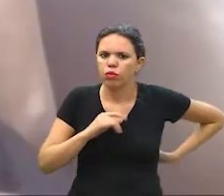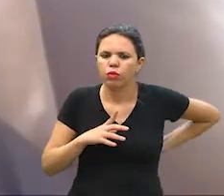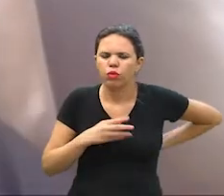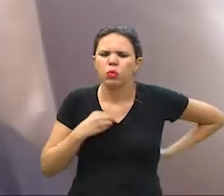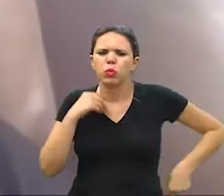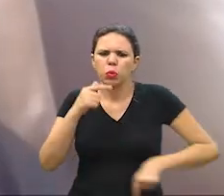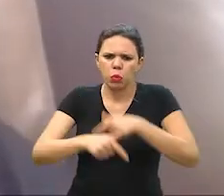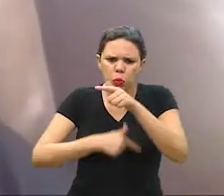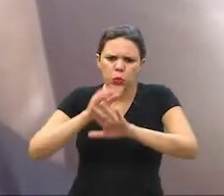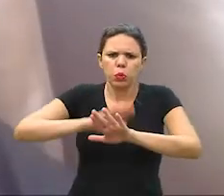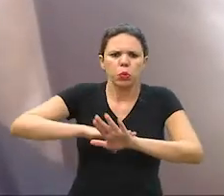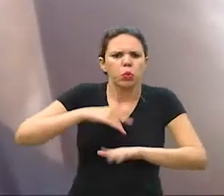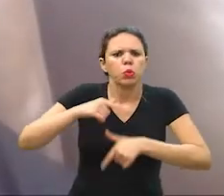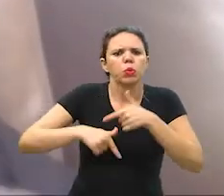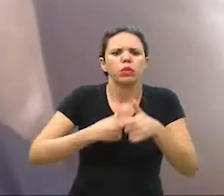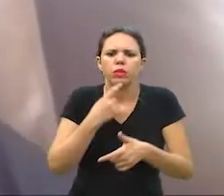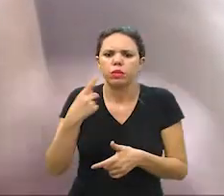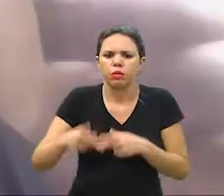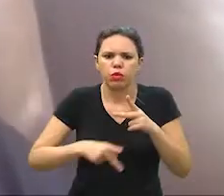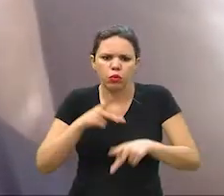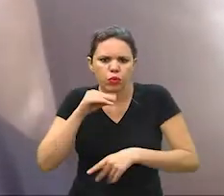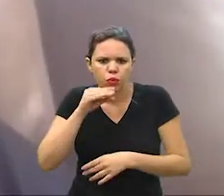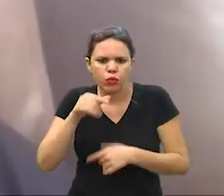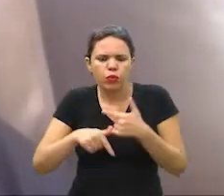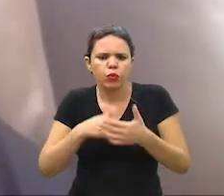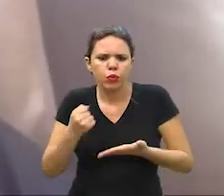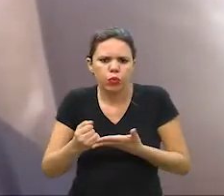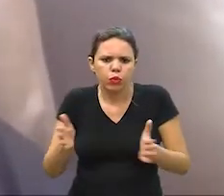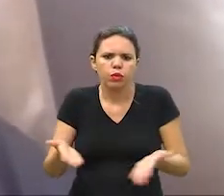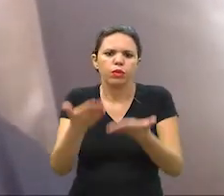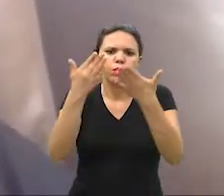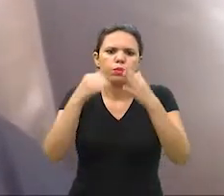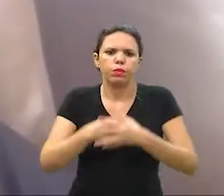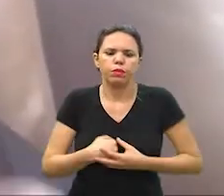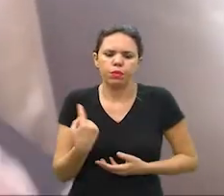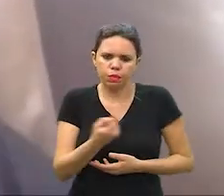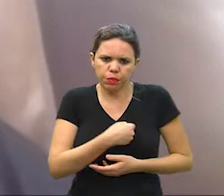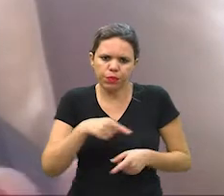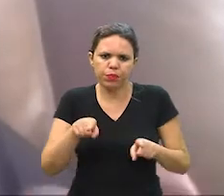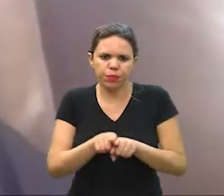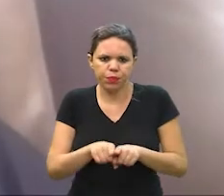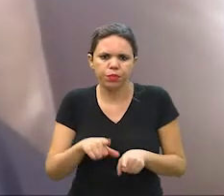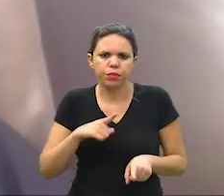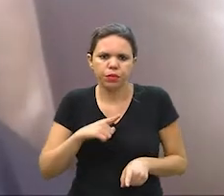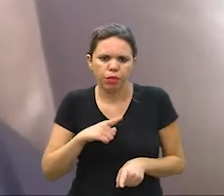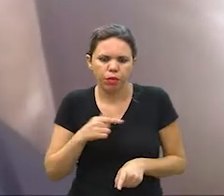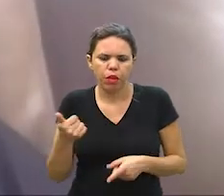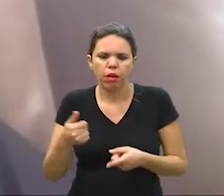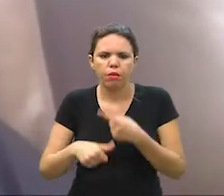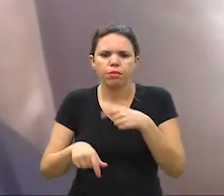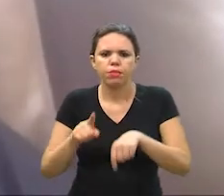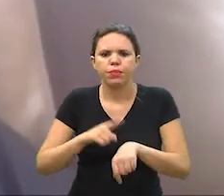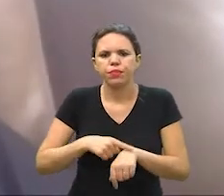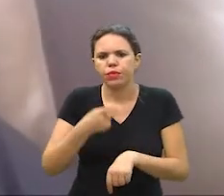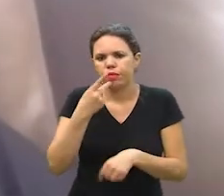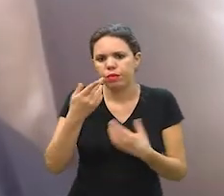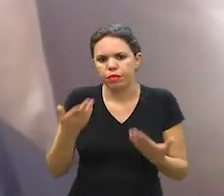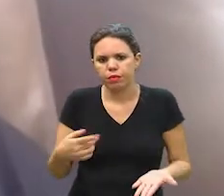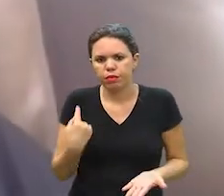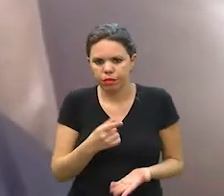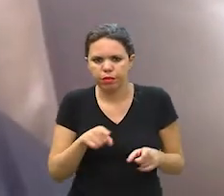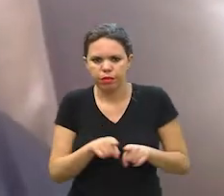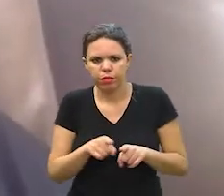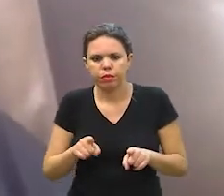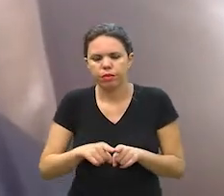muito trabalho atrás disso. Gente trabalhando para poder colocar. Então, a gente também, num primeiro momento, eu quero colocar isso. Nós